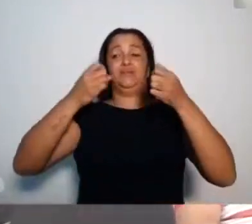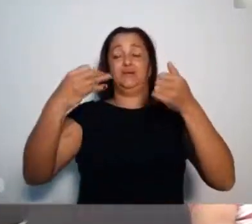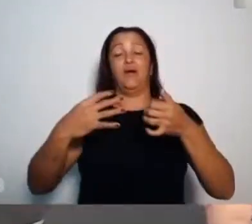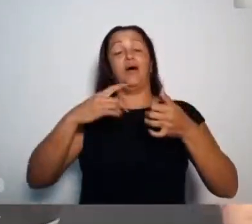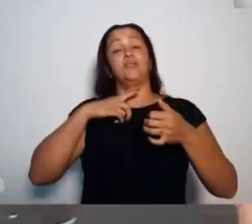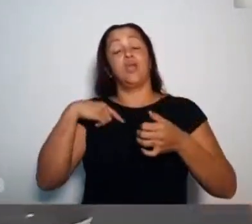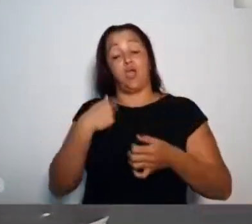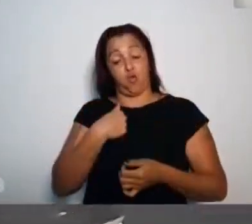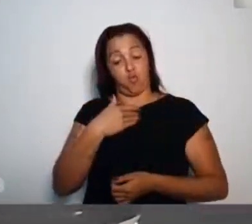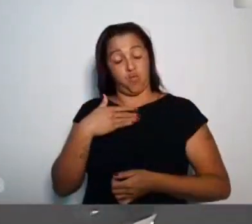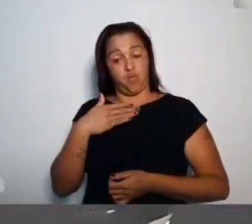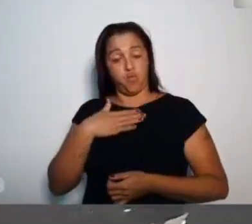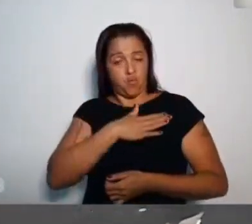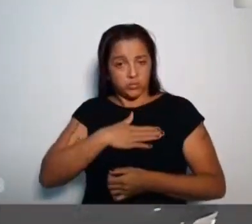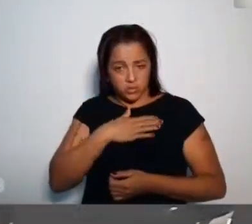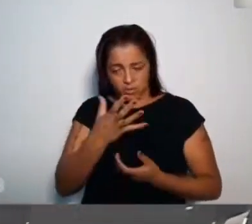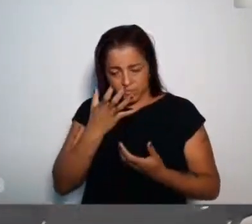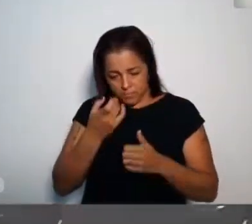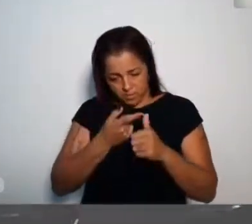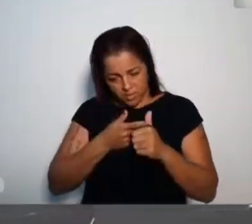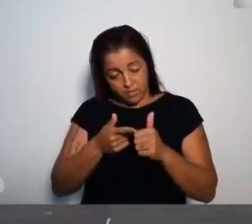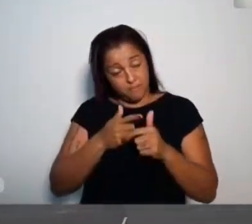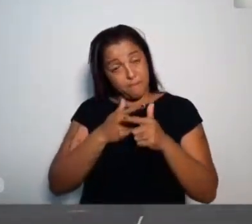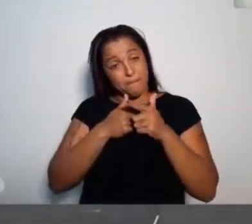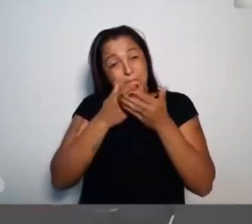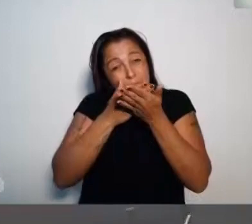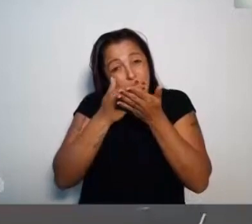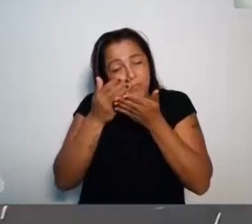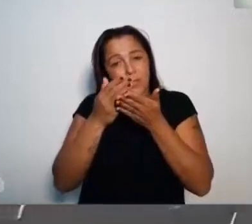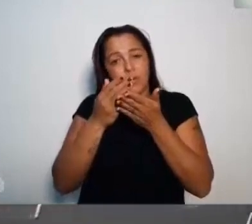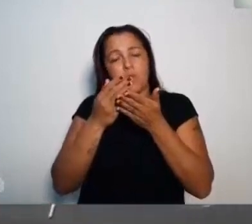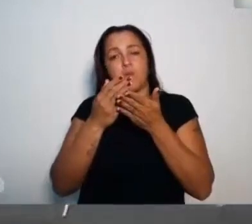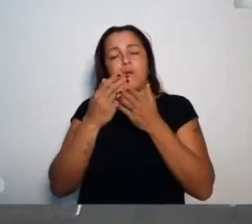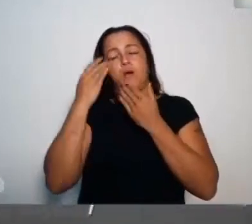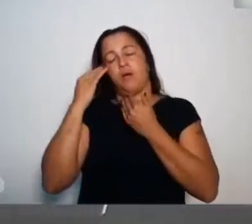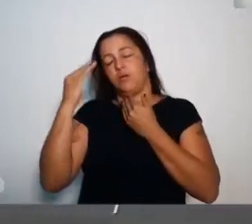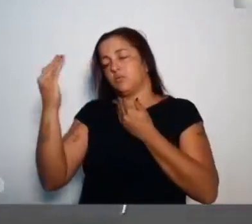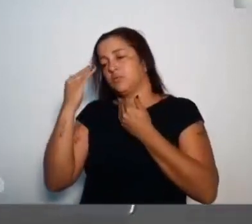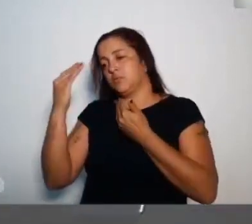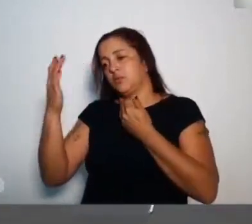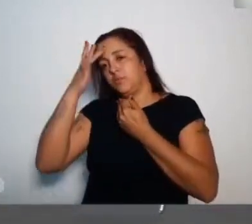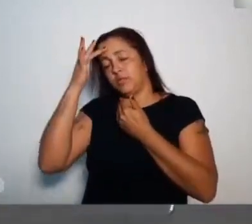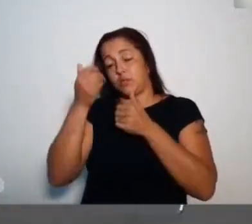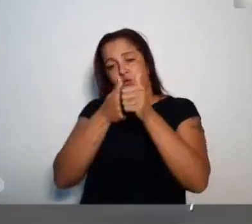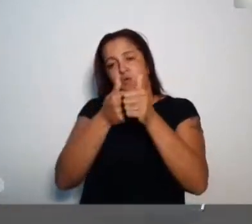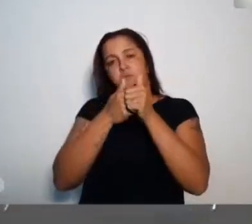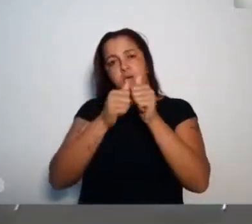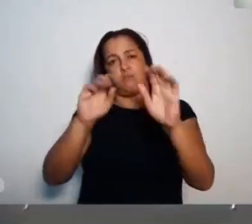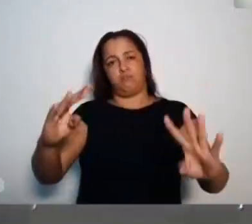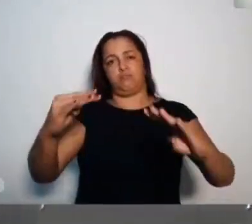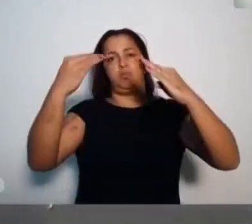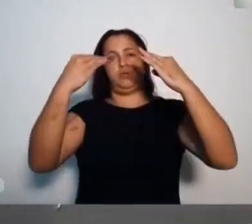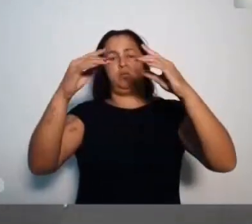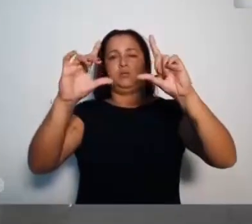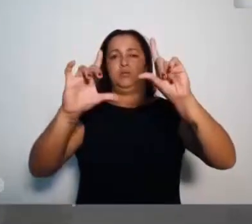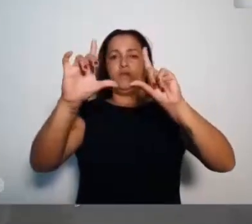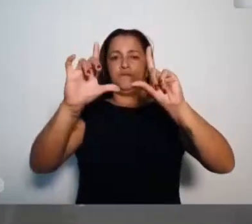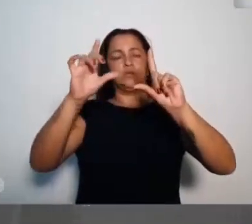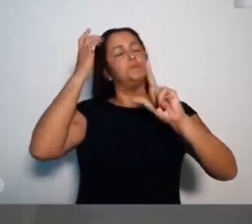gostaria, primeiramente, de começar agradecendo também quem nos acompanha nos seus lares. Quem está nos